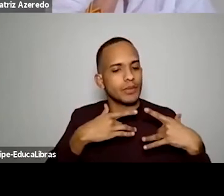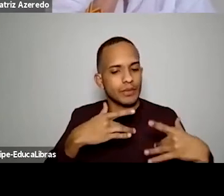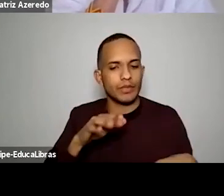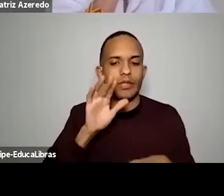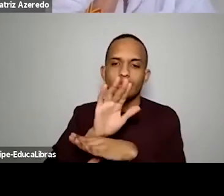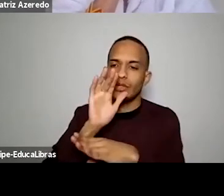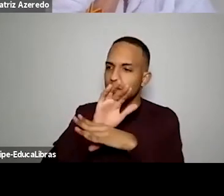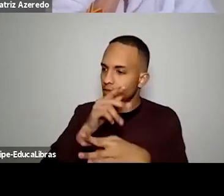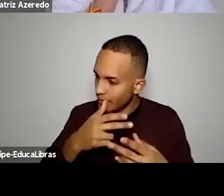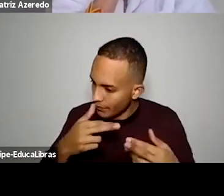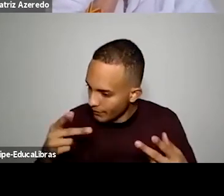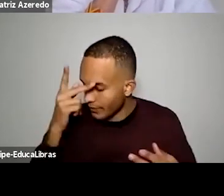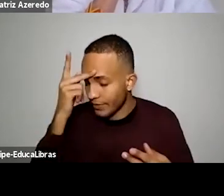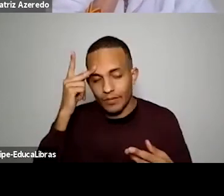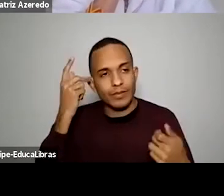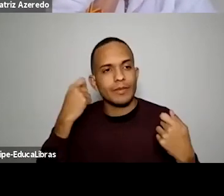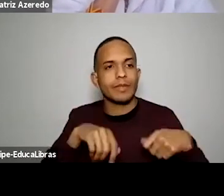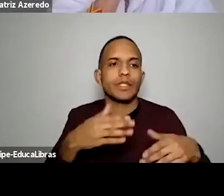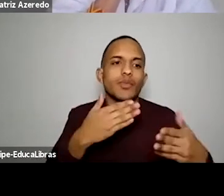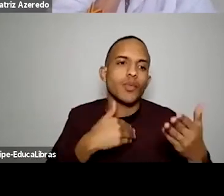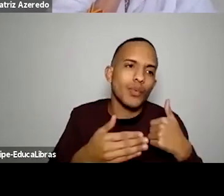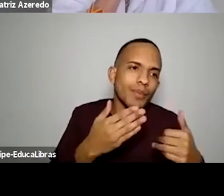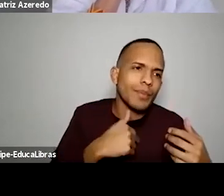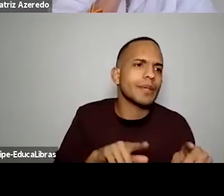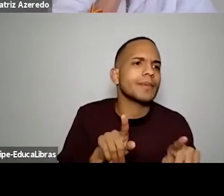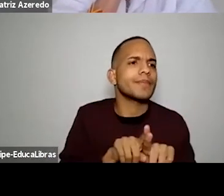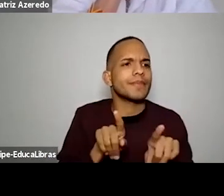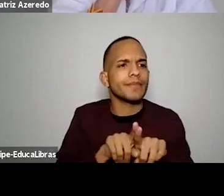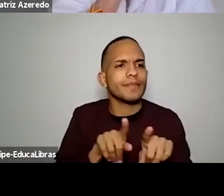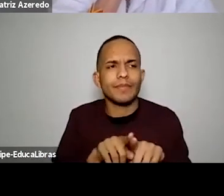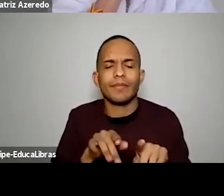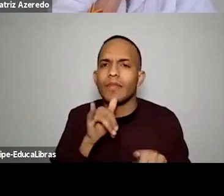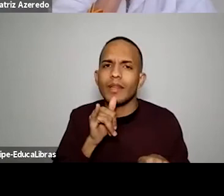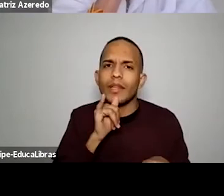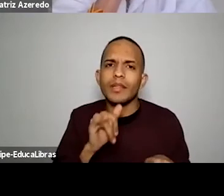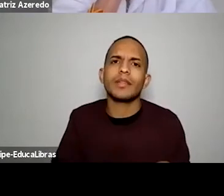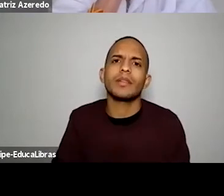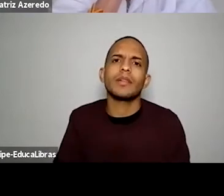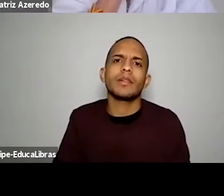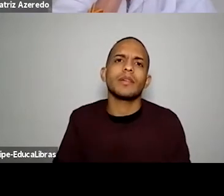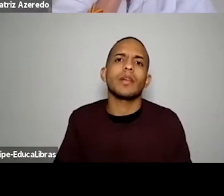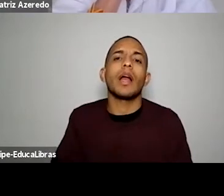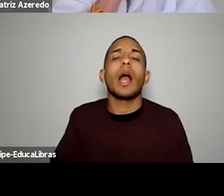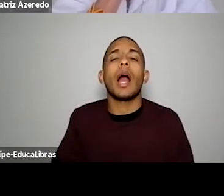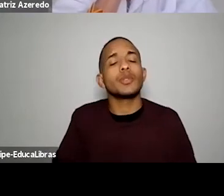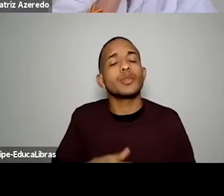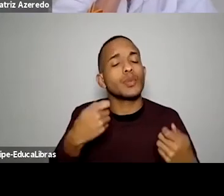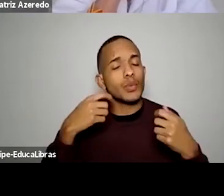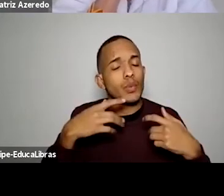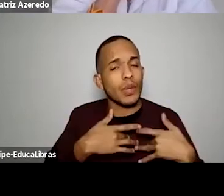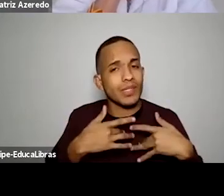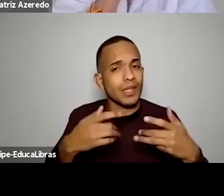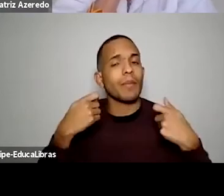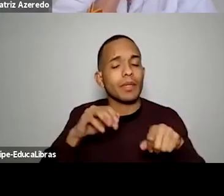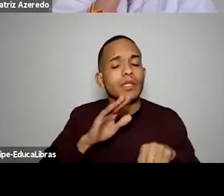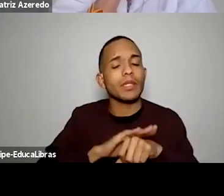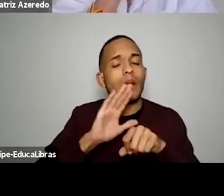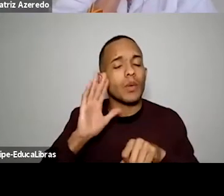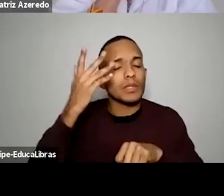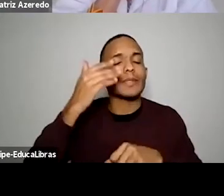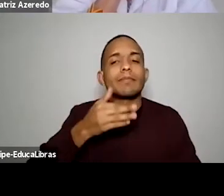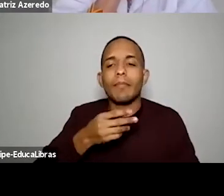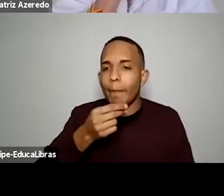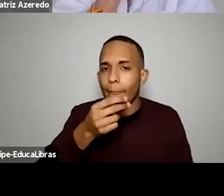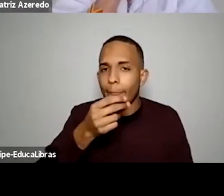de fazer as pessoas precisam comer, e isso não é um mês, né? Essa doação ela tem que acontecer por mais tempo, mas